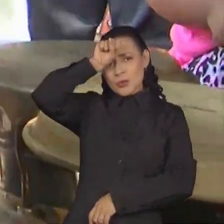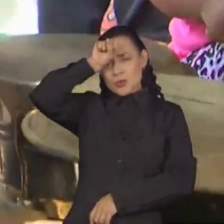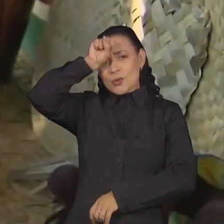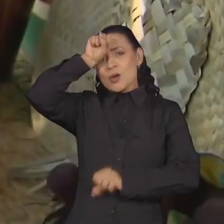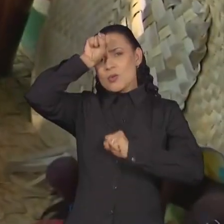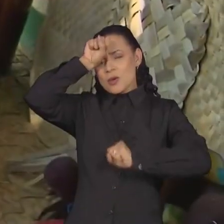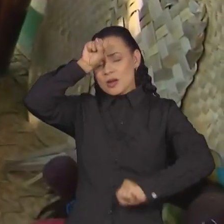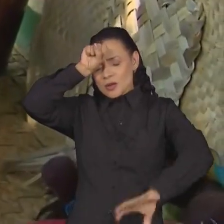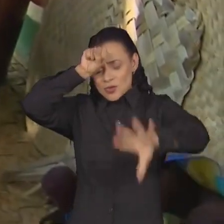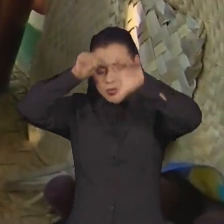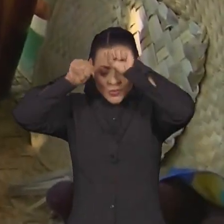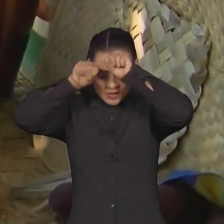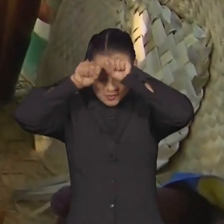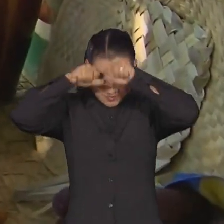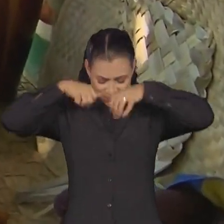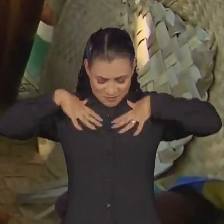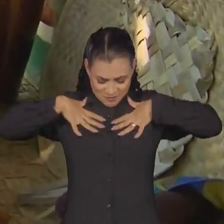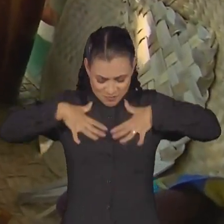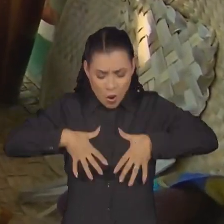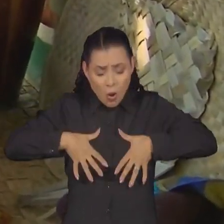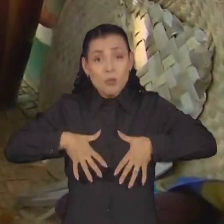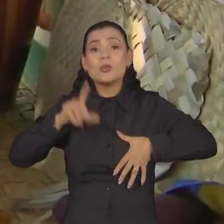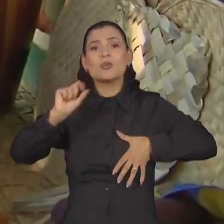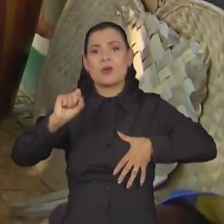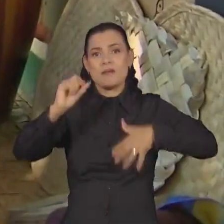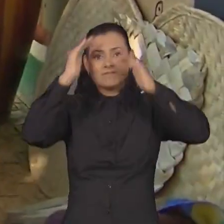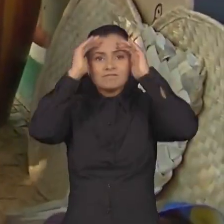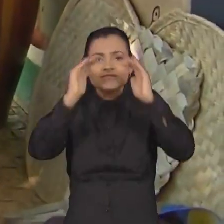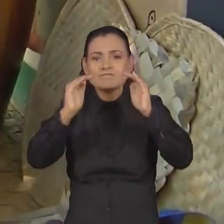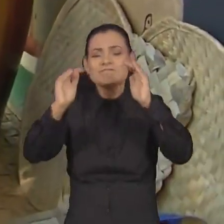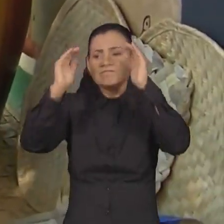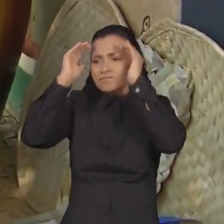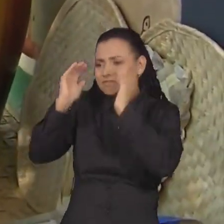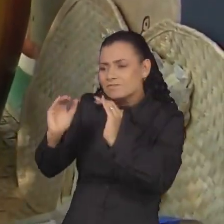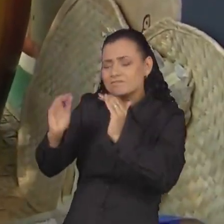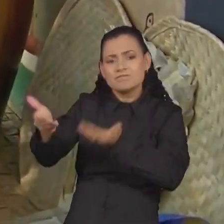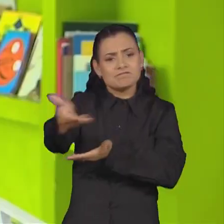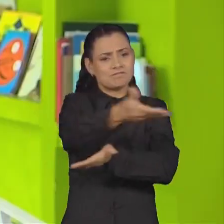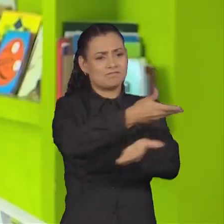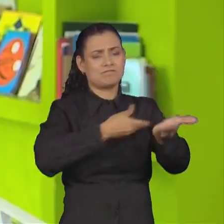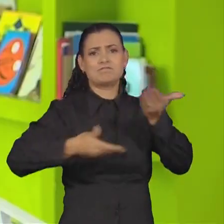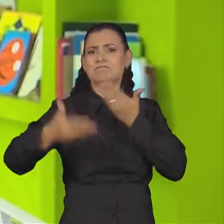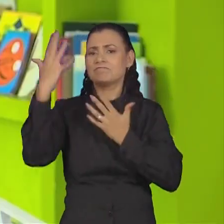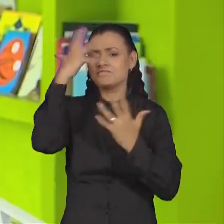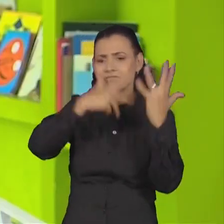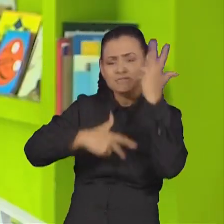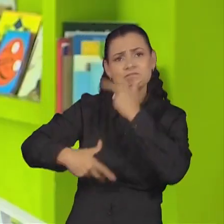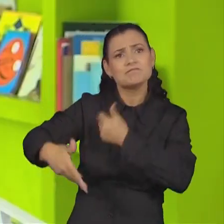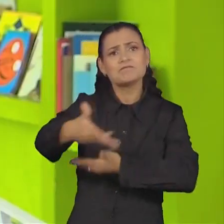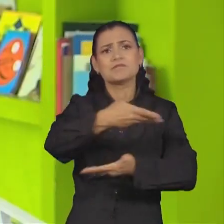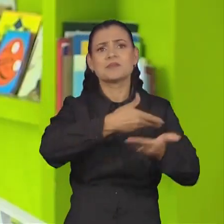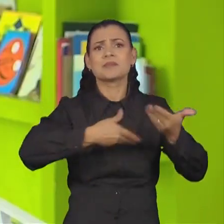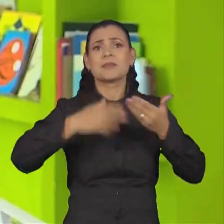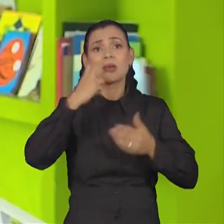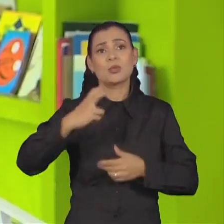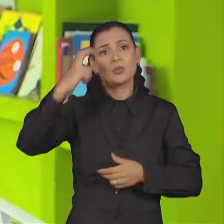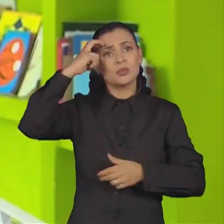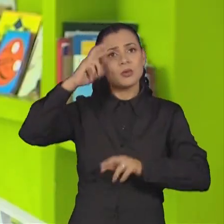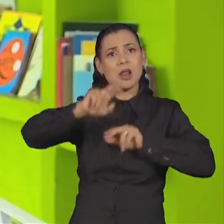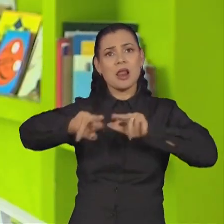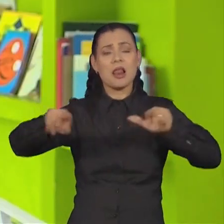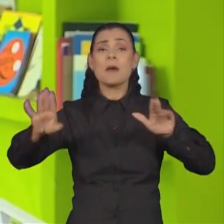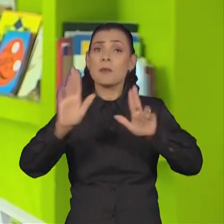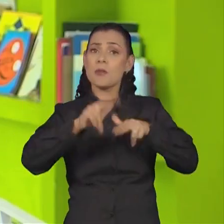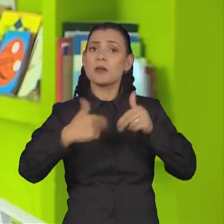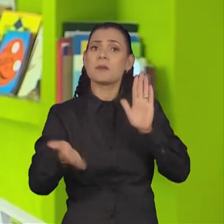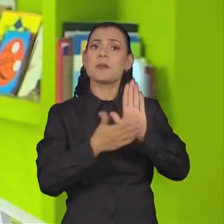e reconhecer a beleza da existência do outro. As crianças podem vivenciar diferentes culturas através dessas